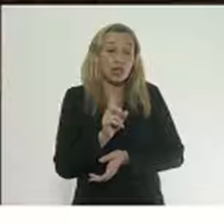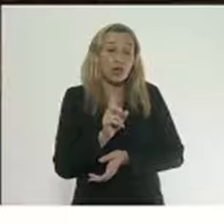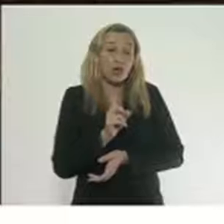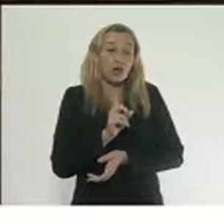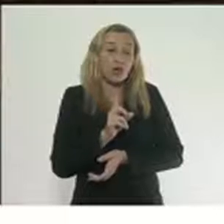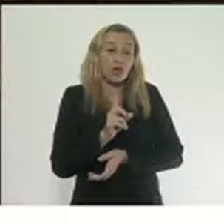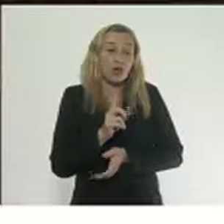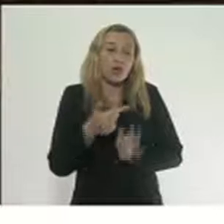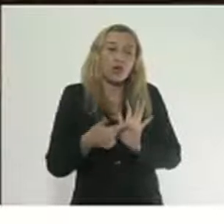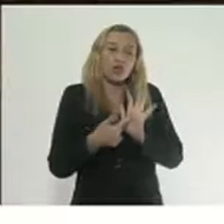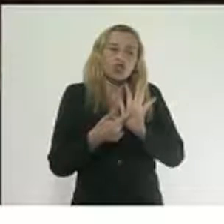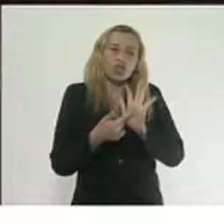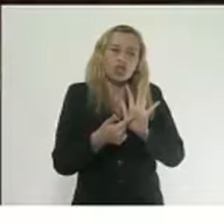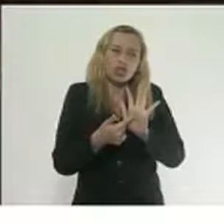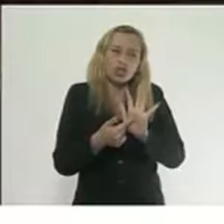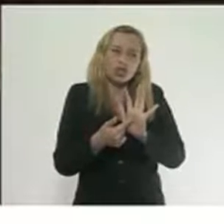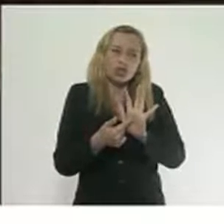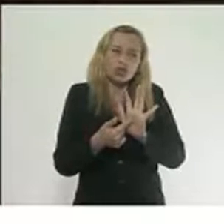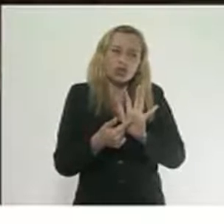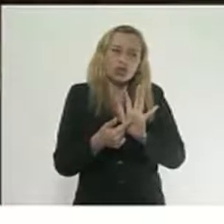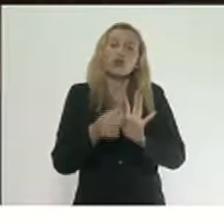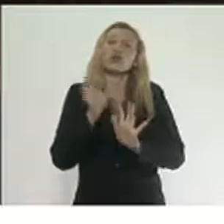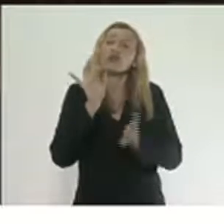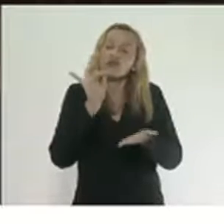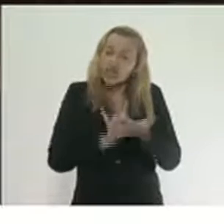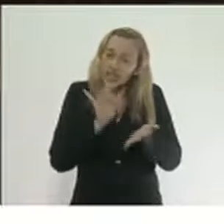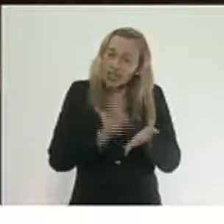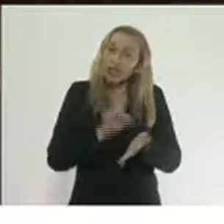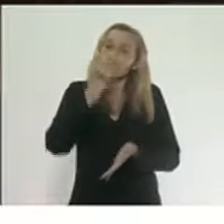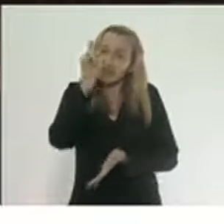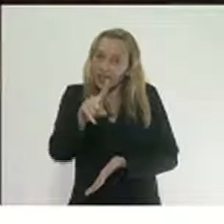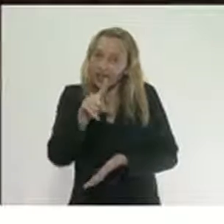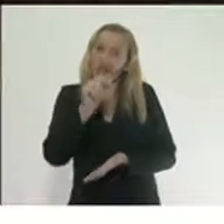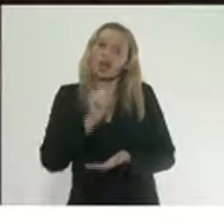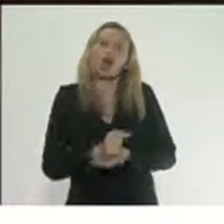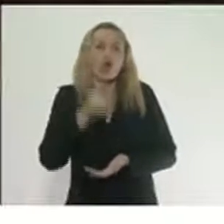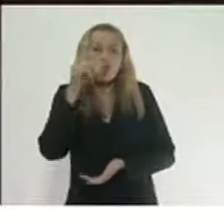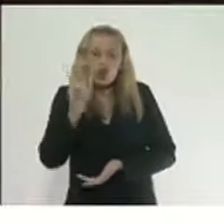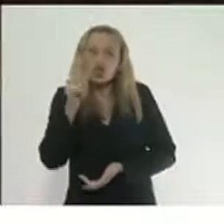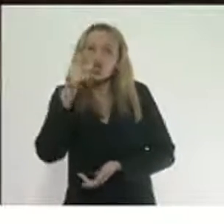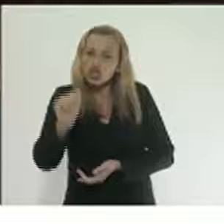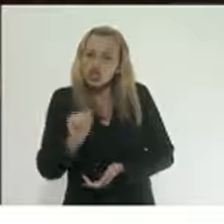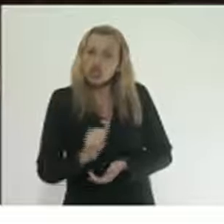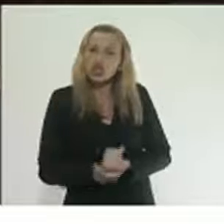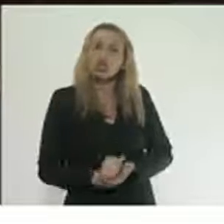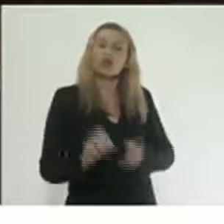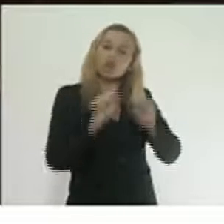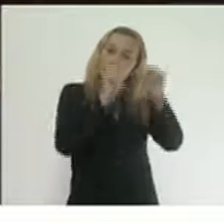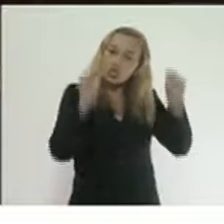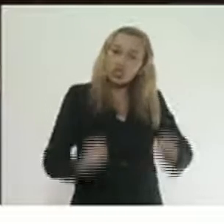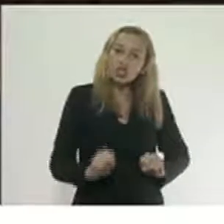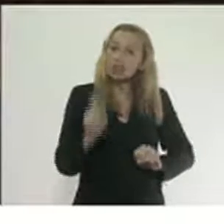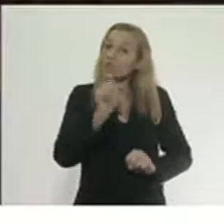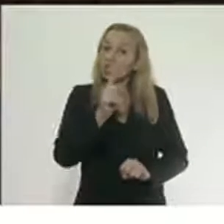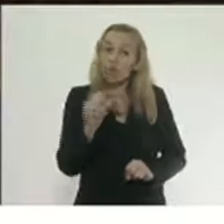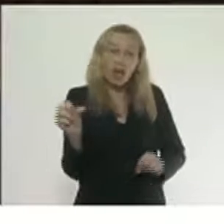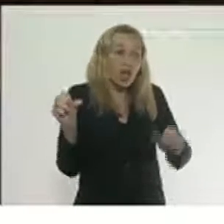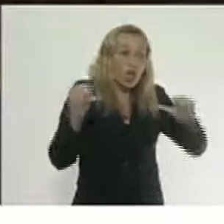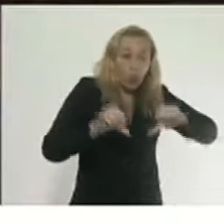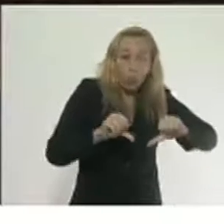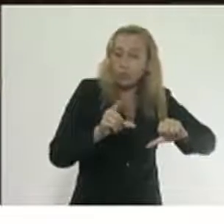abordando como é na realidade do dia a dia. O sistema não é